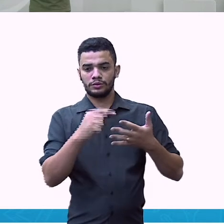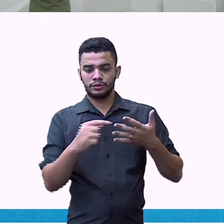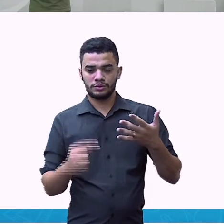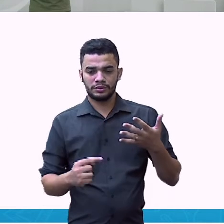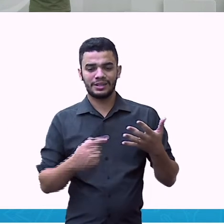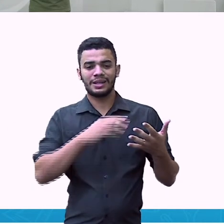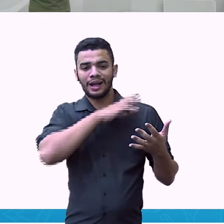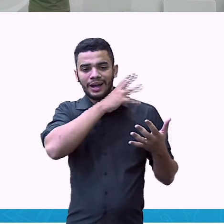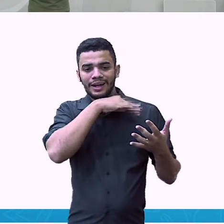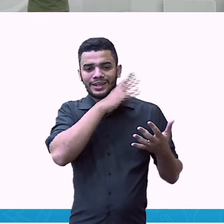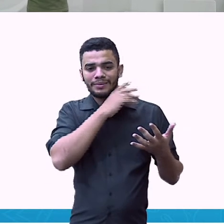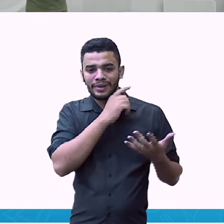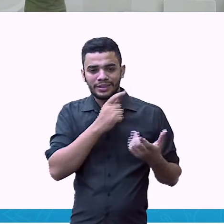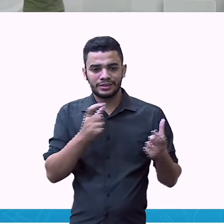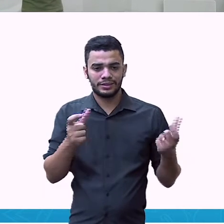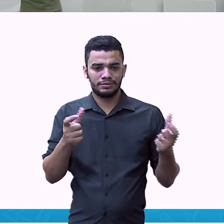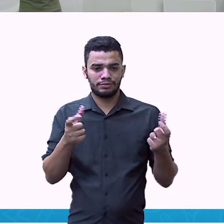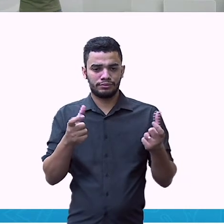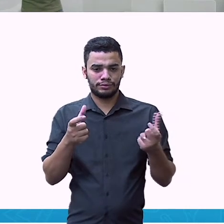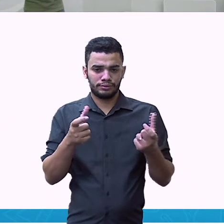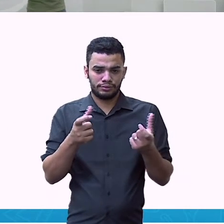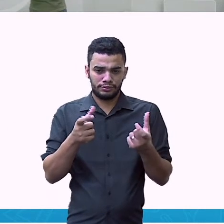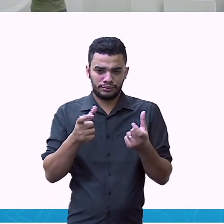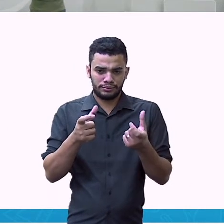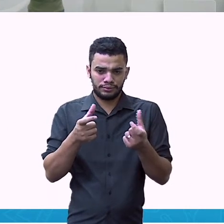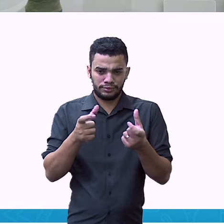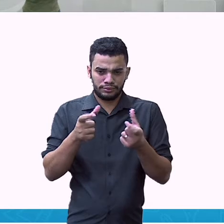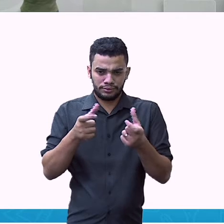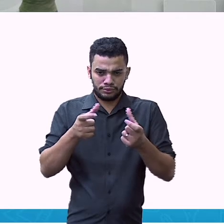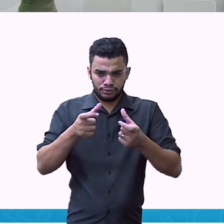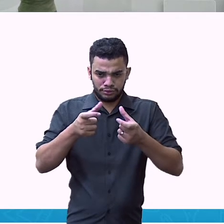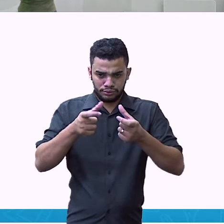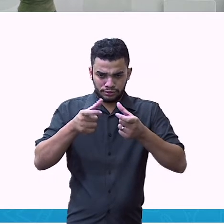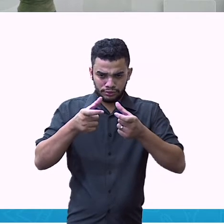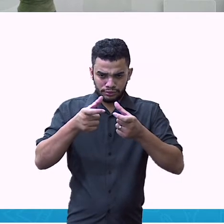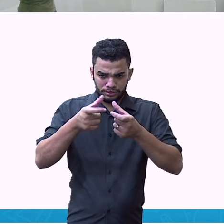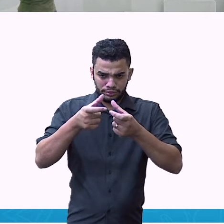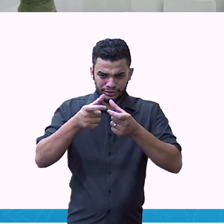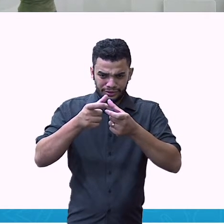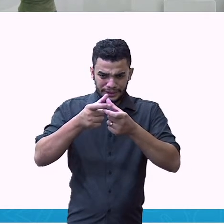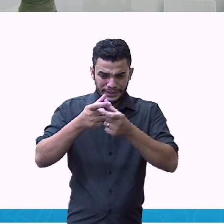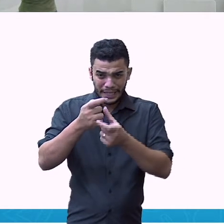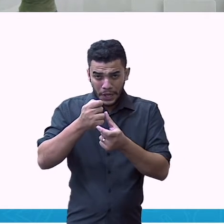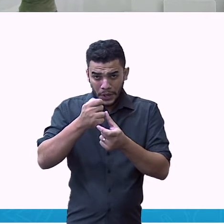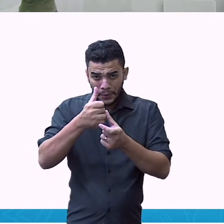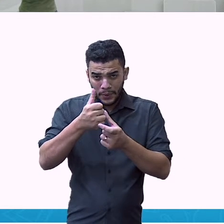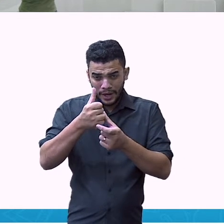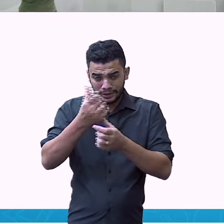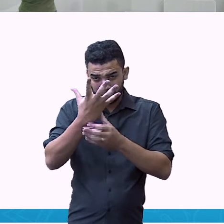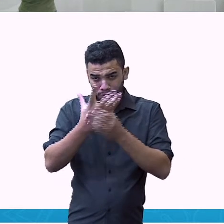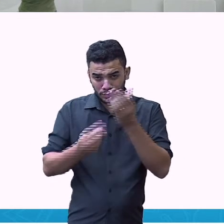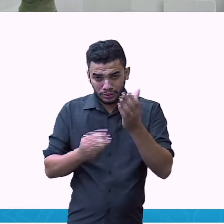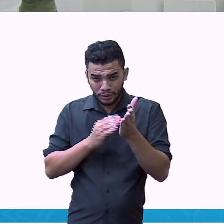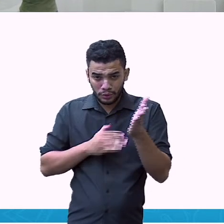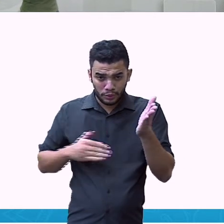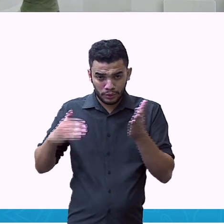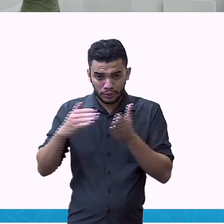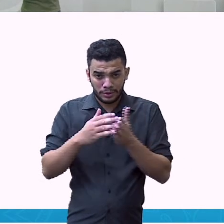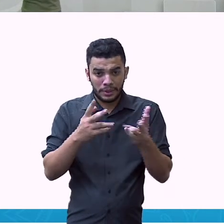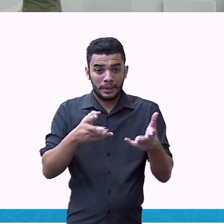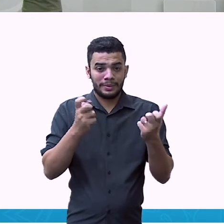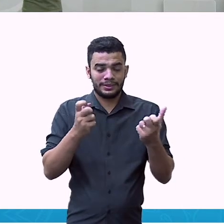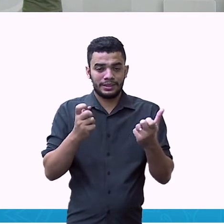de extinção. Perceba que cada região do Brasil, cada estado tem